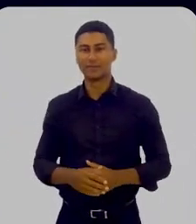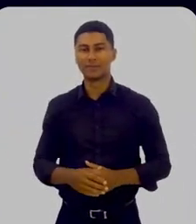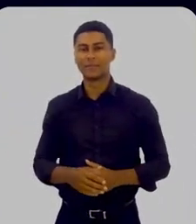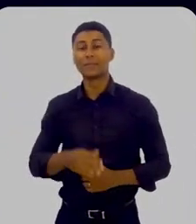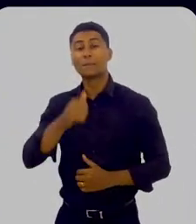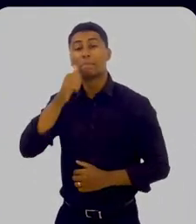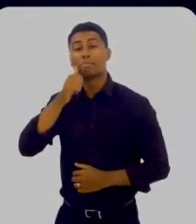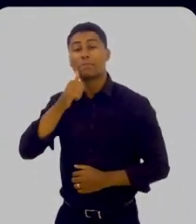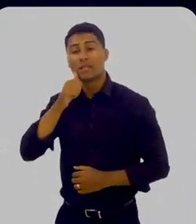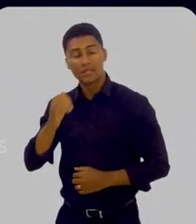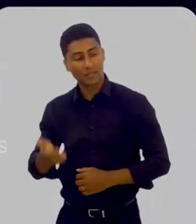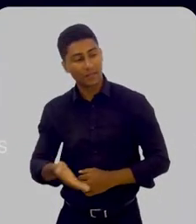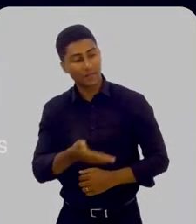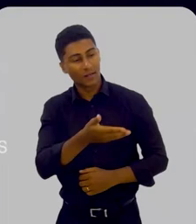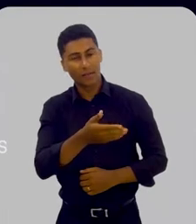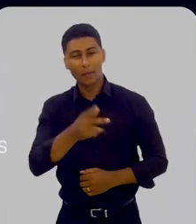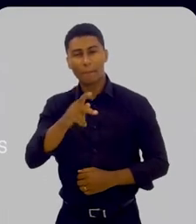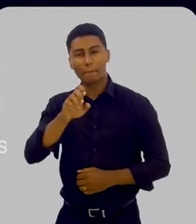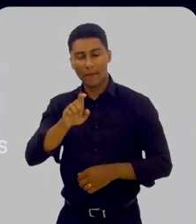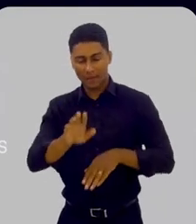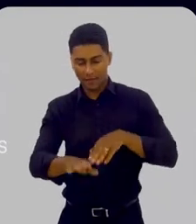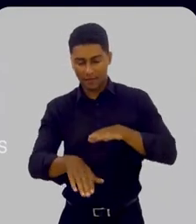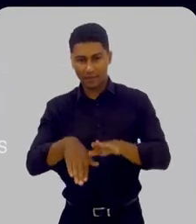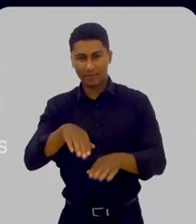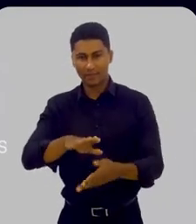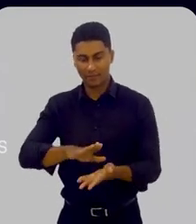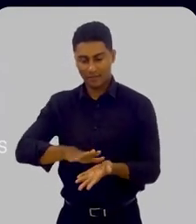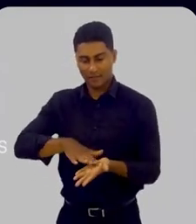ai, a menina na ponta do pé.